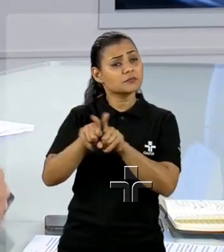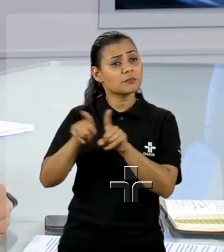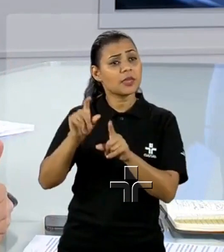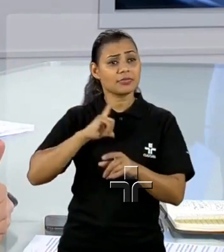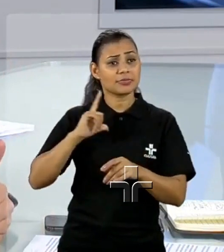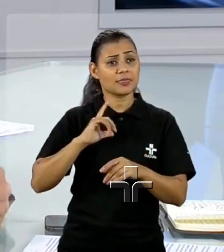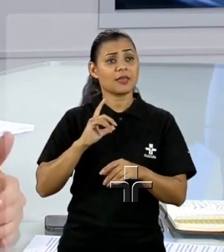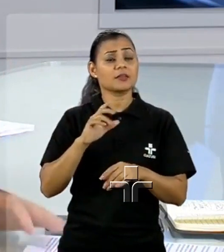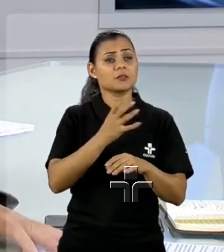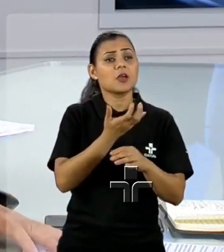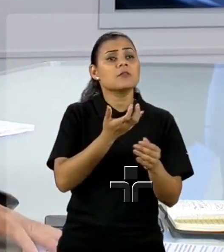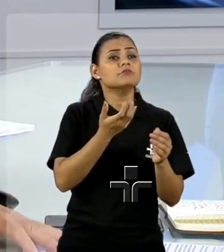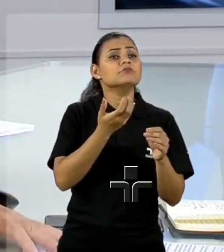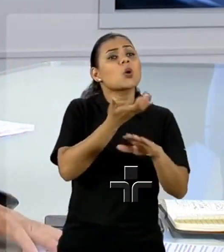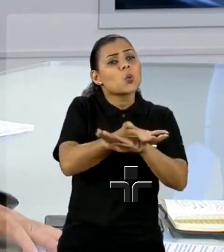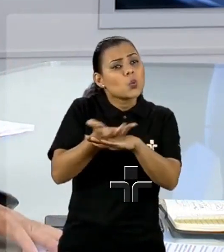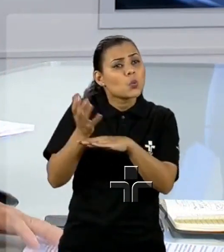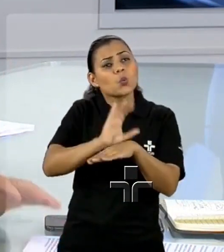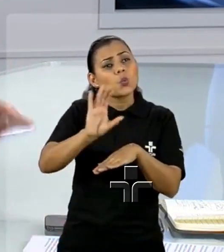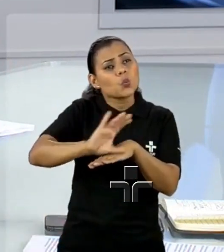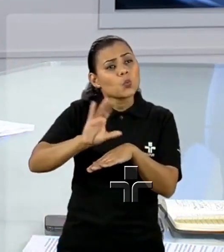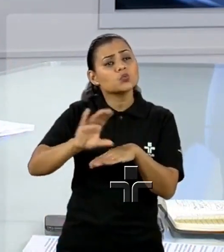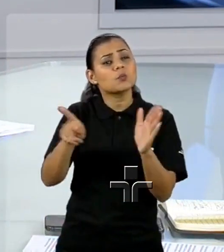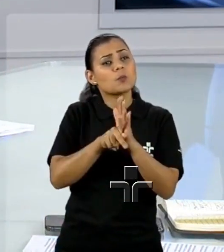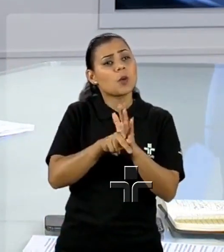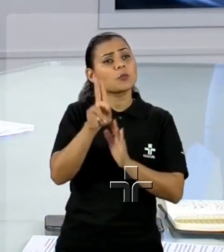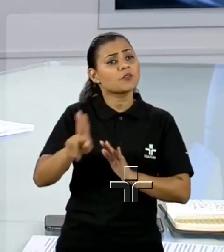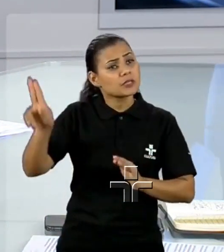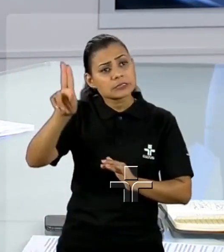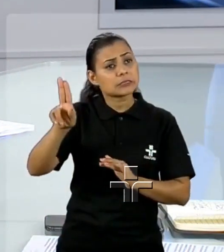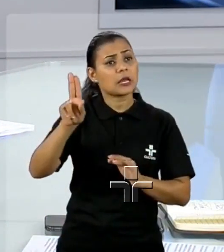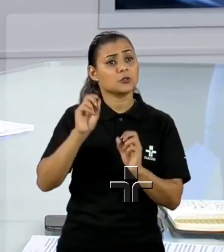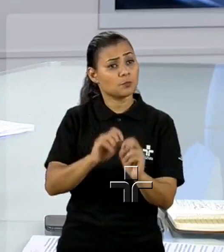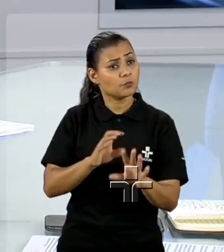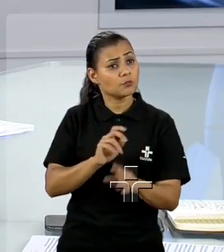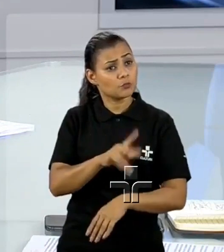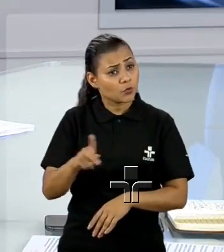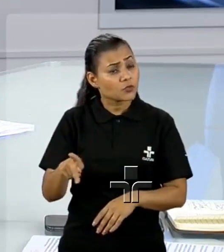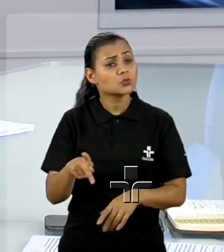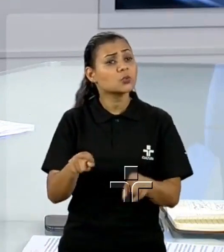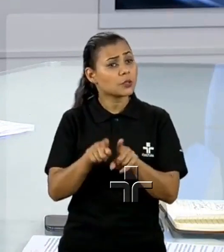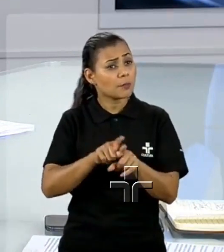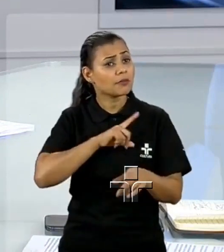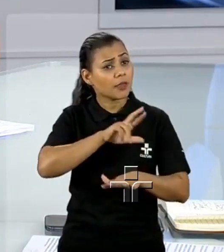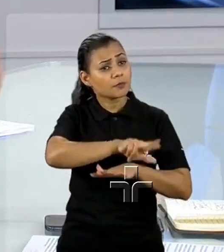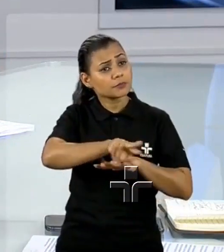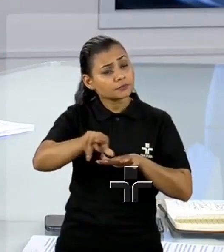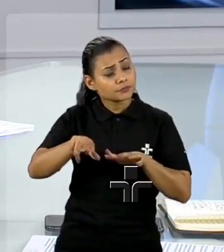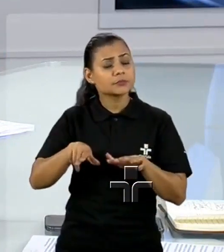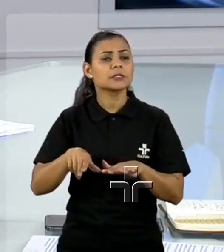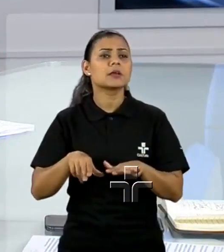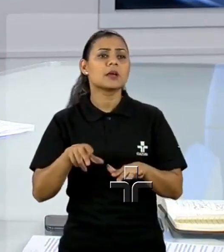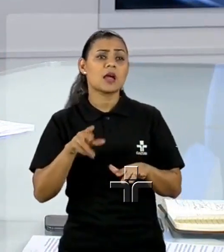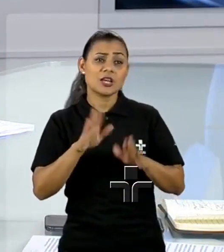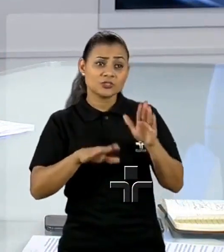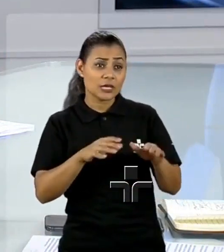cursos de formação de professores, né? Mas os egressos, né, desses cursos que nós consideramos, sem dúvida,